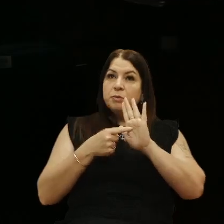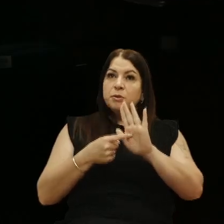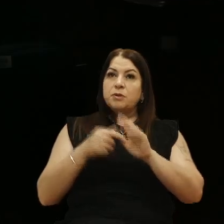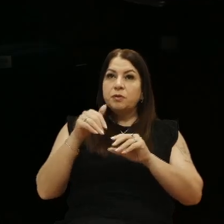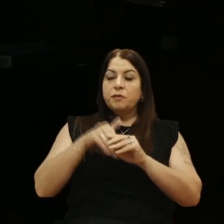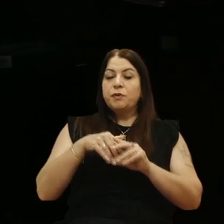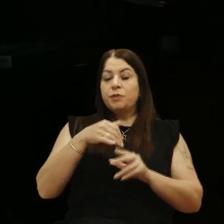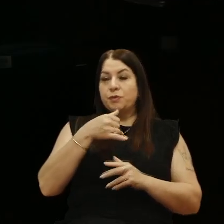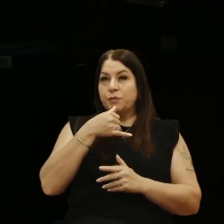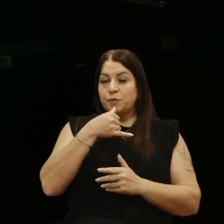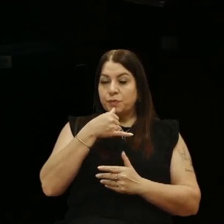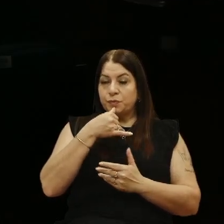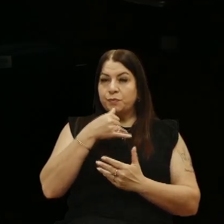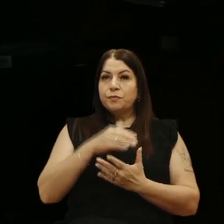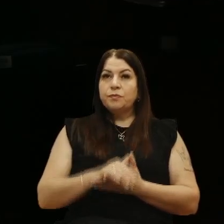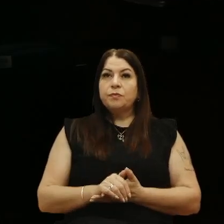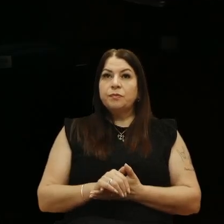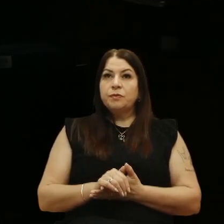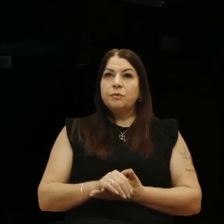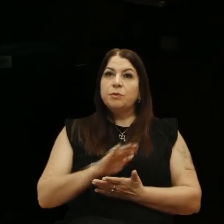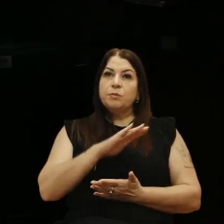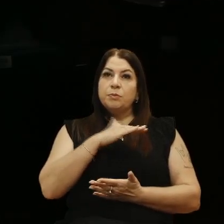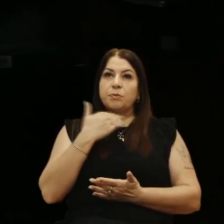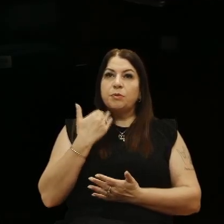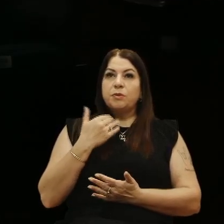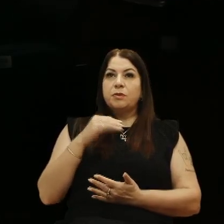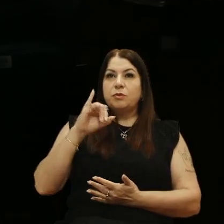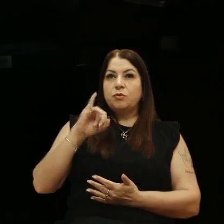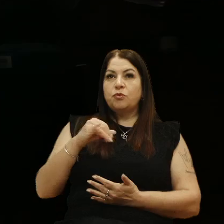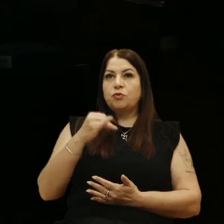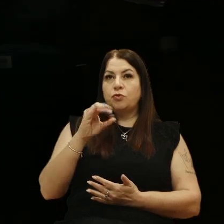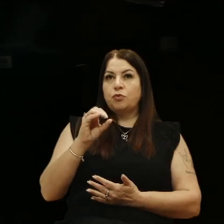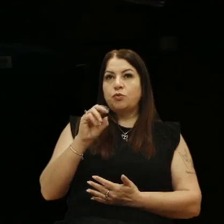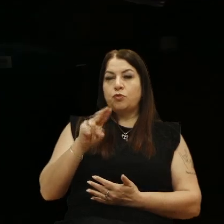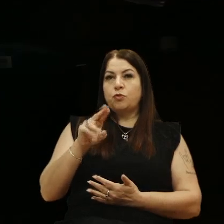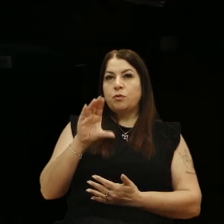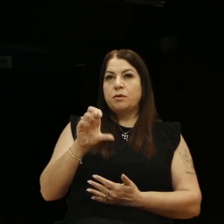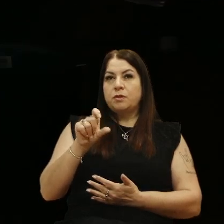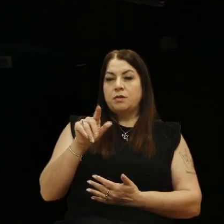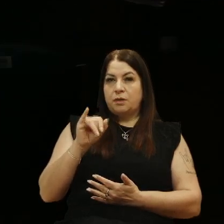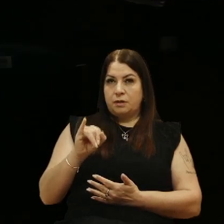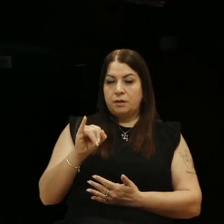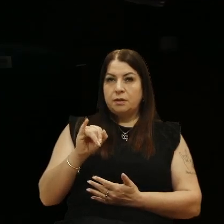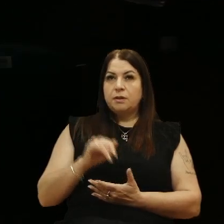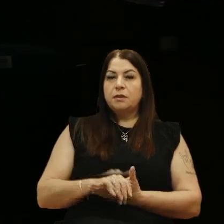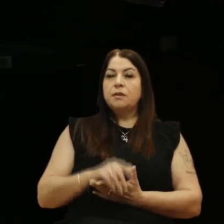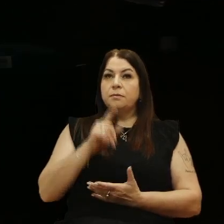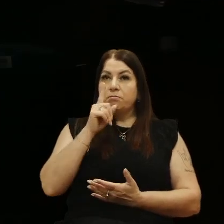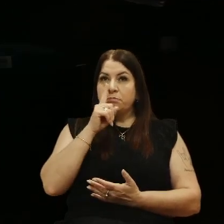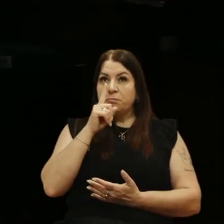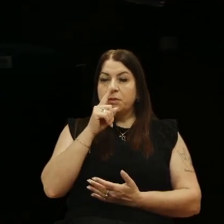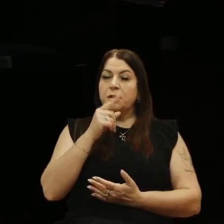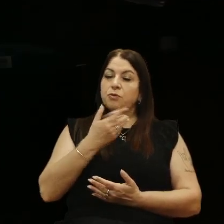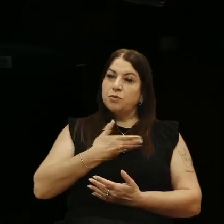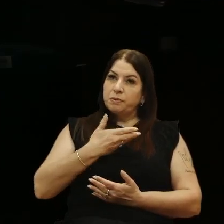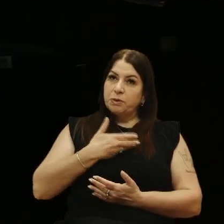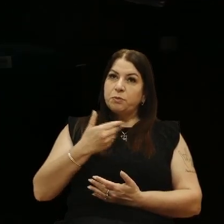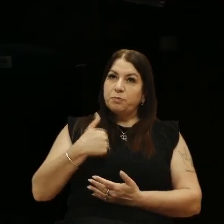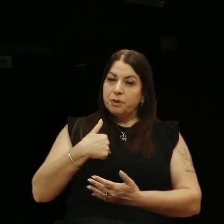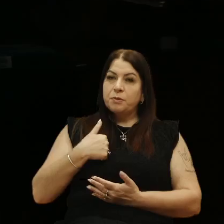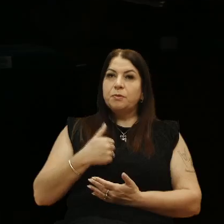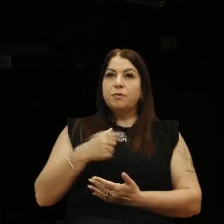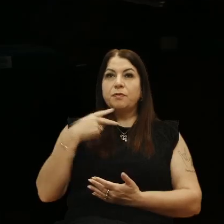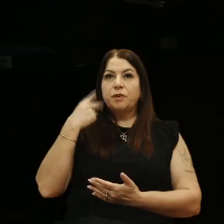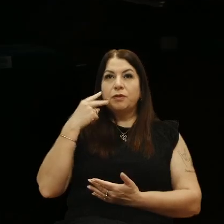de pesar pelo passamento da dona Jocely Rodrigues Batista, a mãe de um grande amigo meu, da